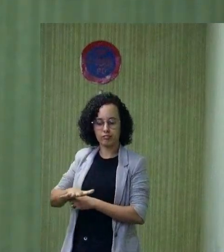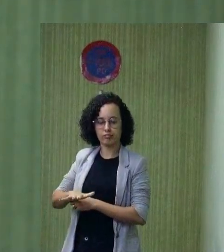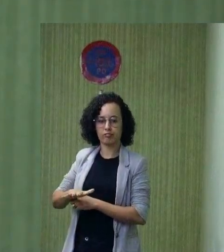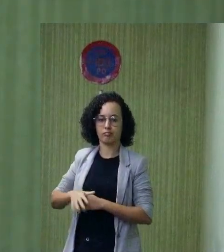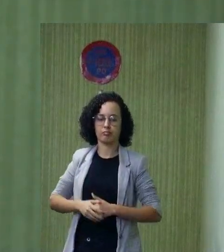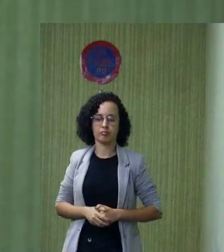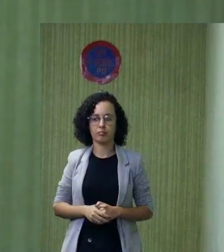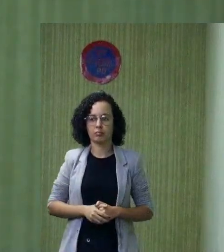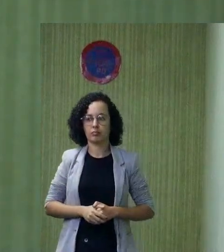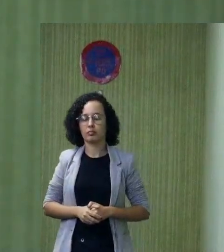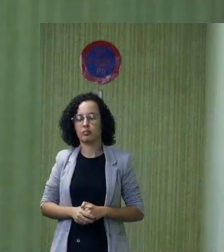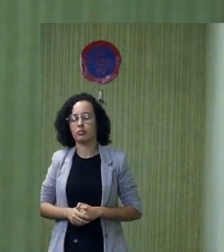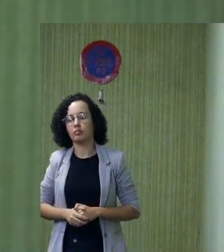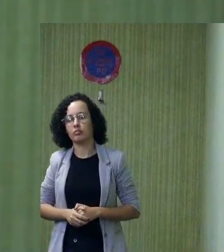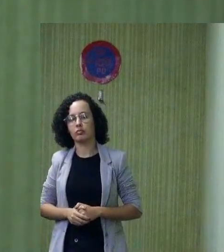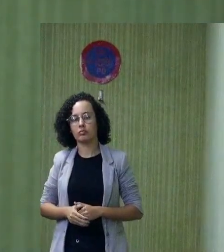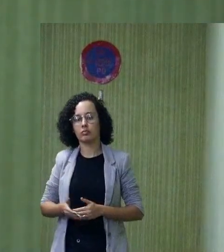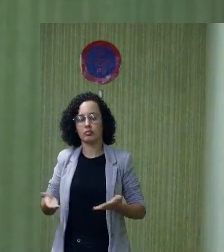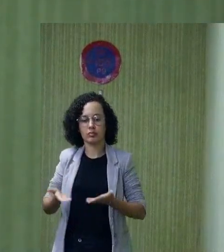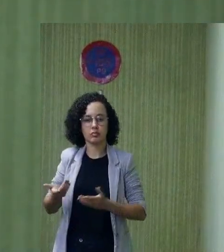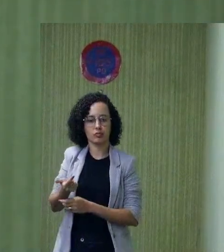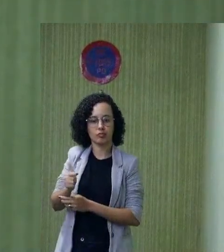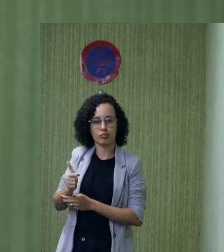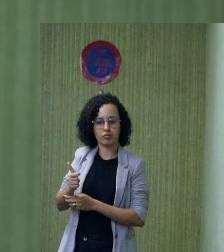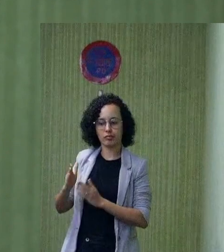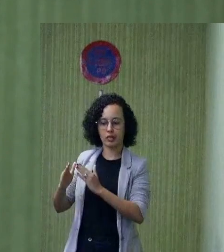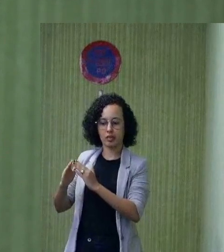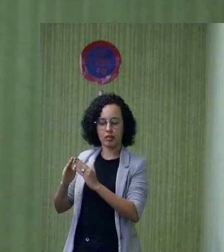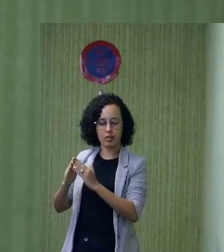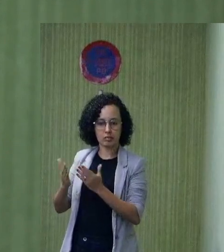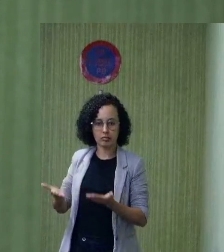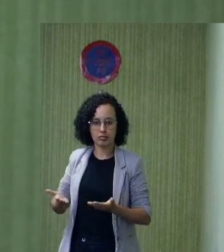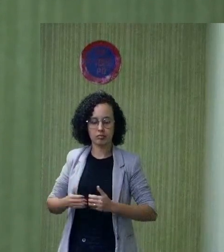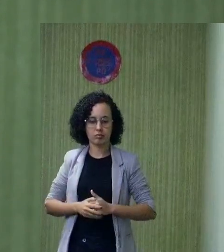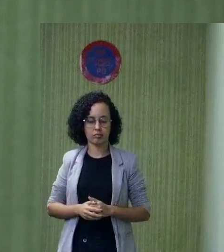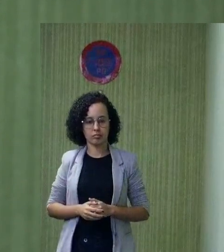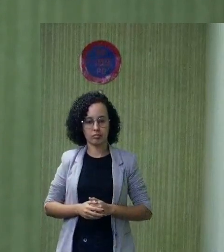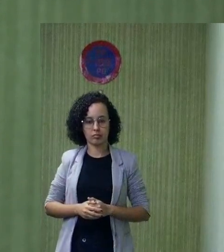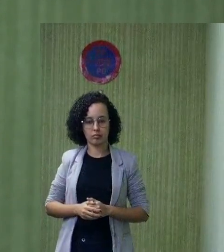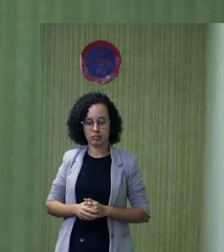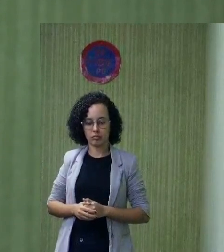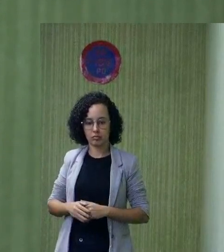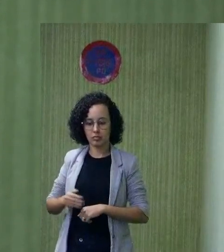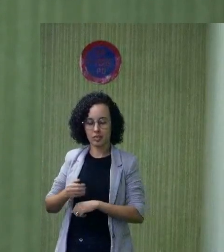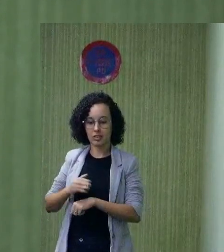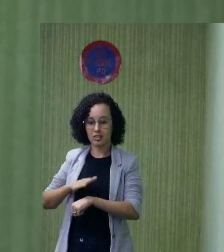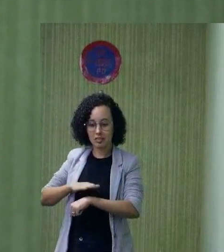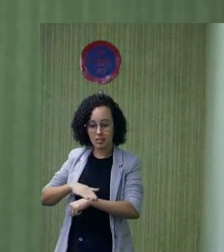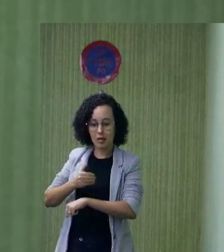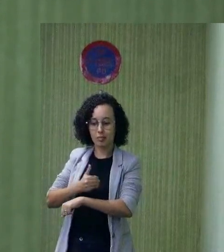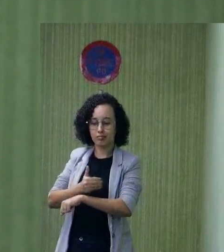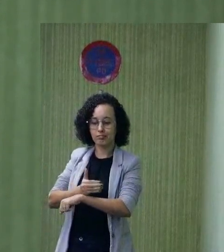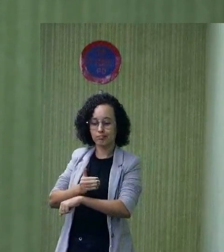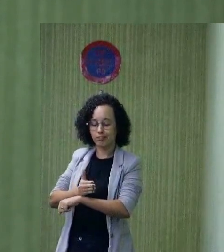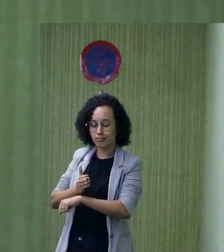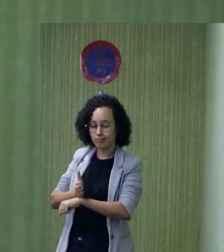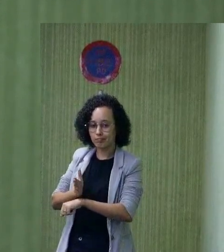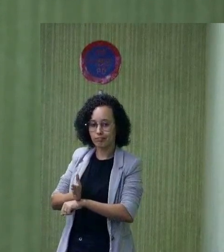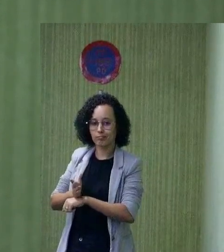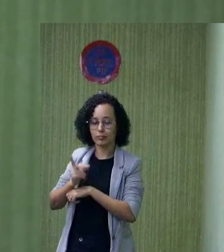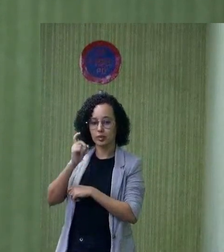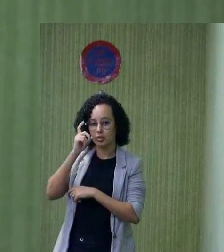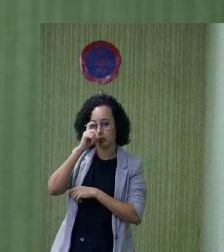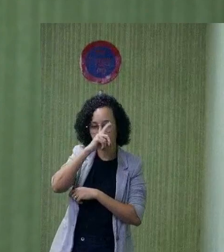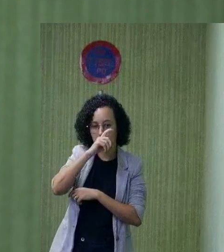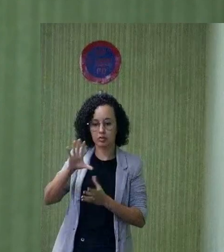né e agora agora elas não t nem a casa mais e demora muito tempo então nós temos os centros humanitários agora